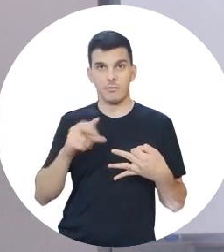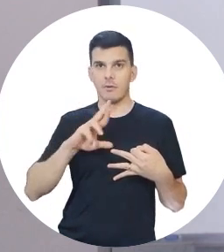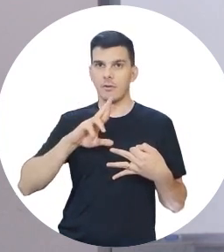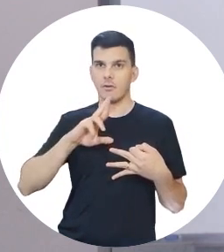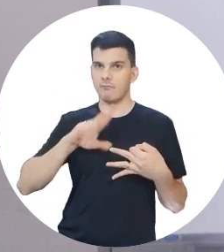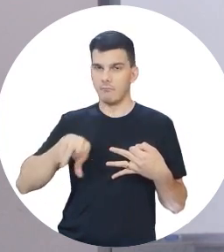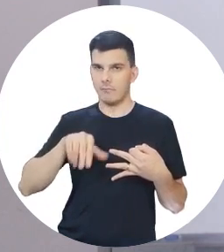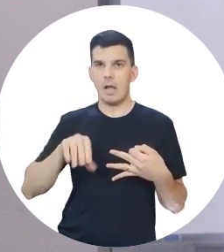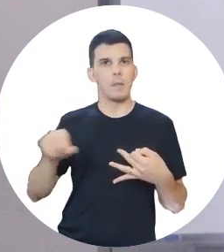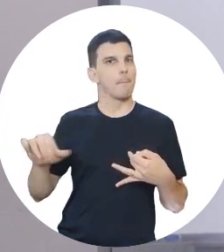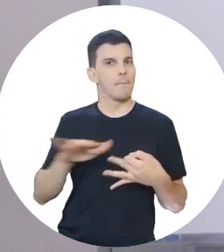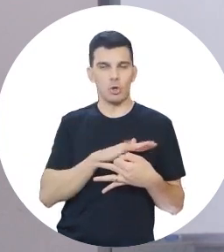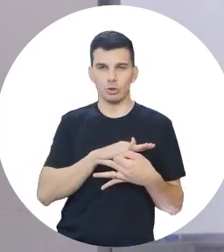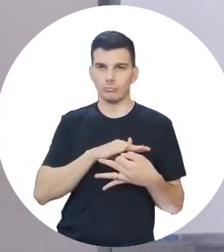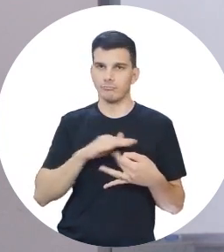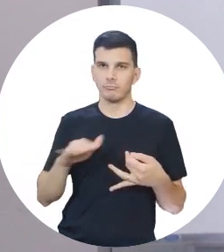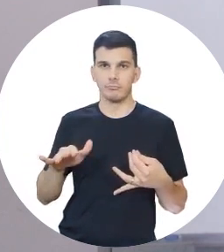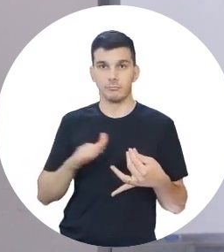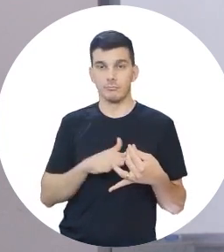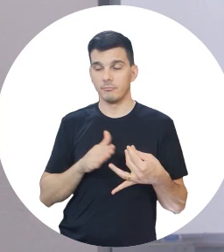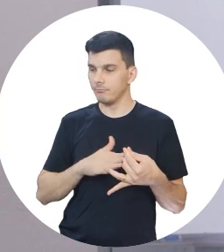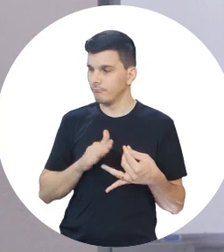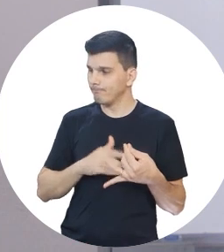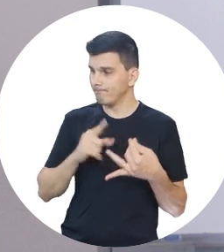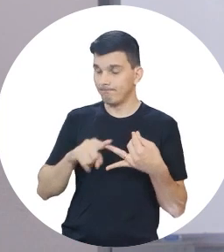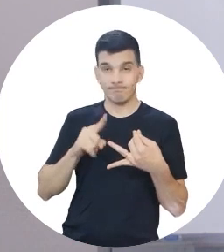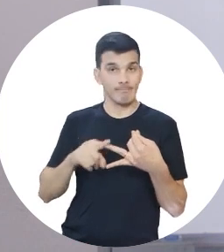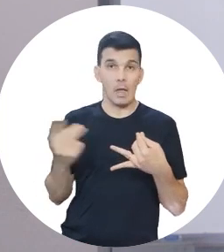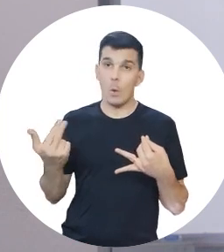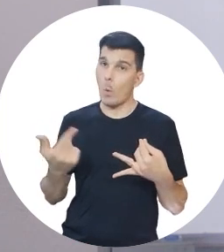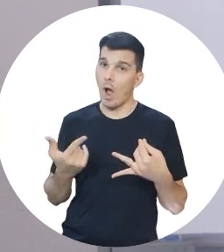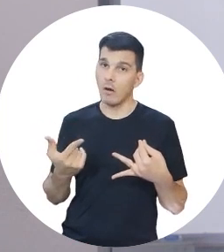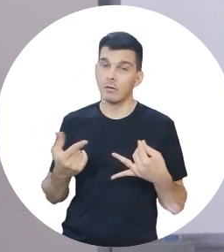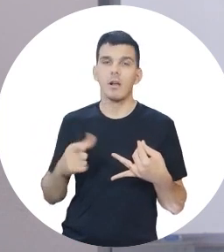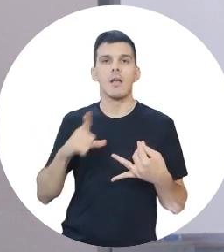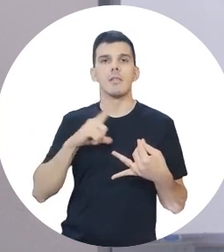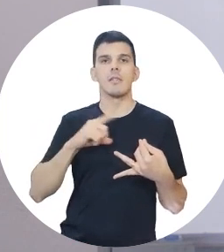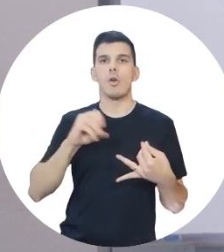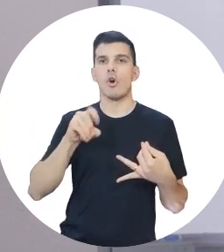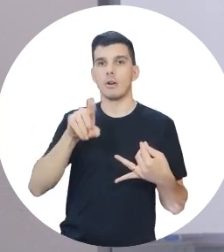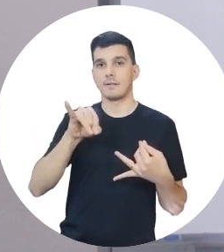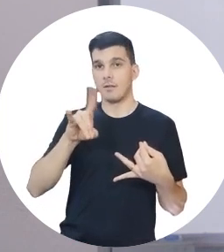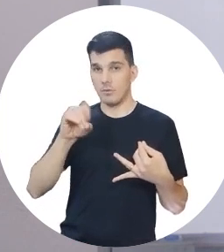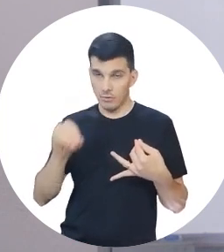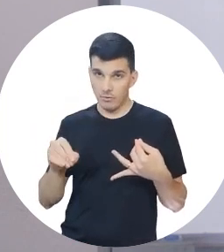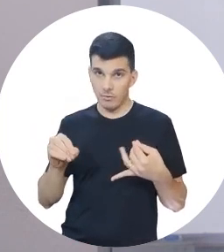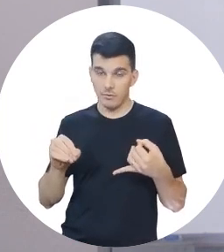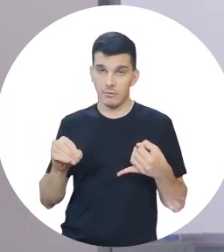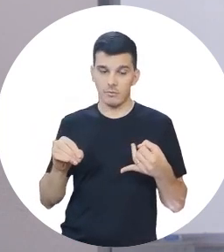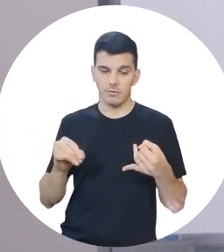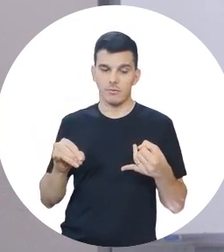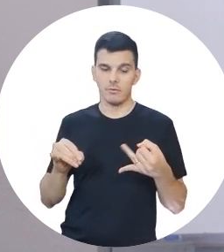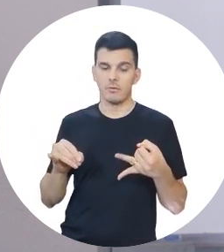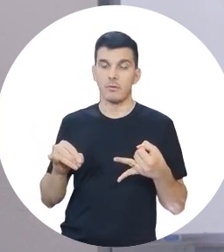aqui? Não, o sistema já está ácido. Aqui é a mesma coisa. Eu tenho um